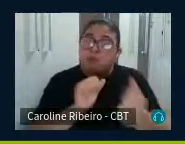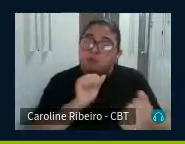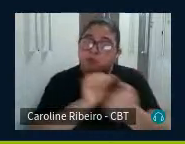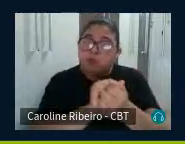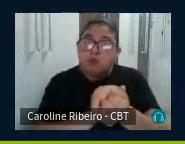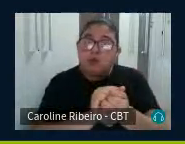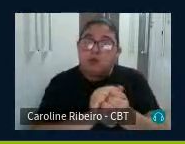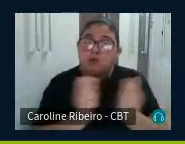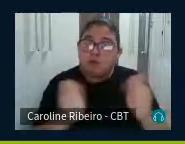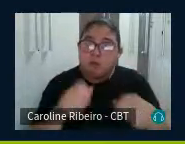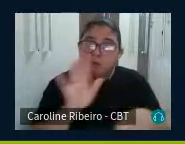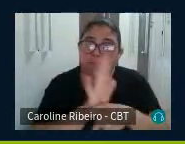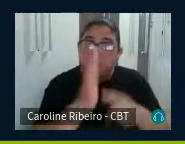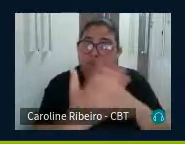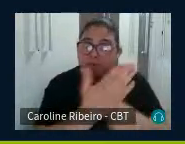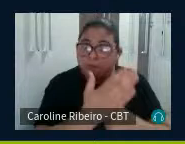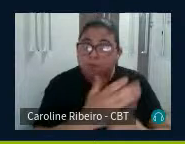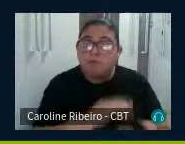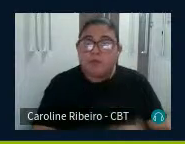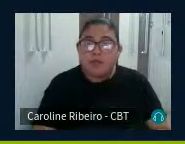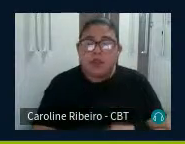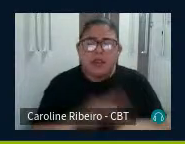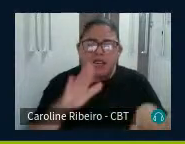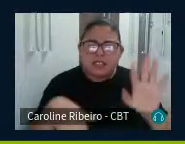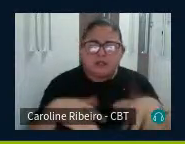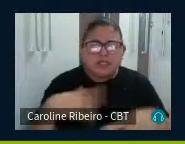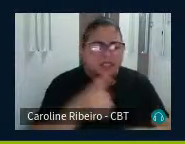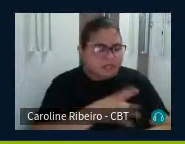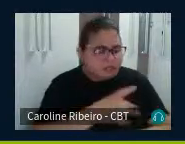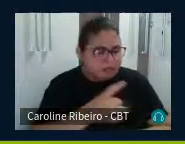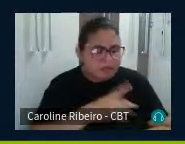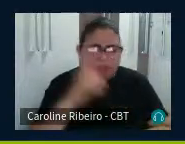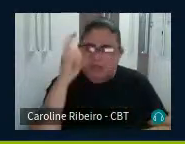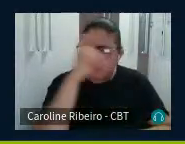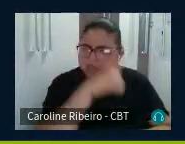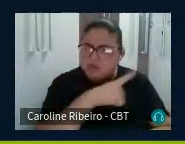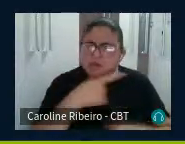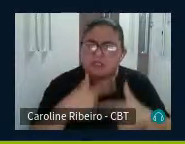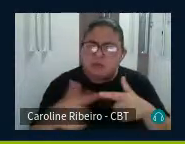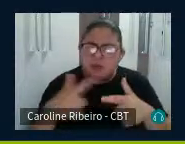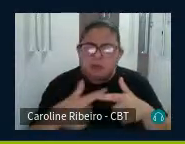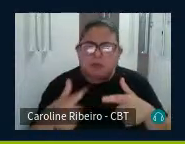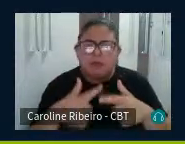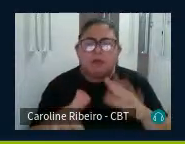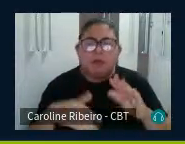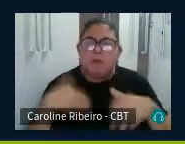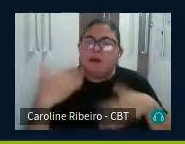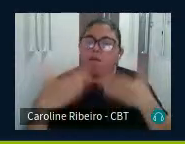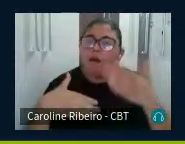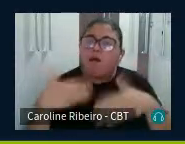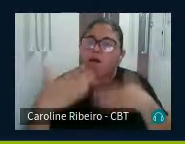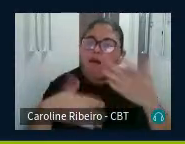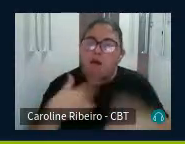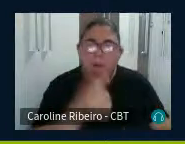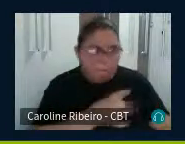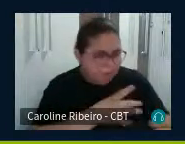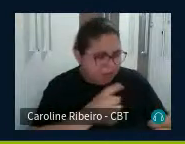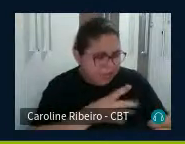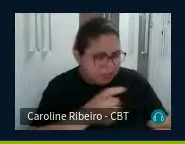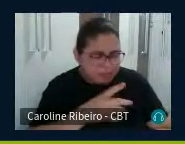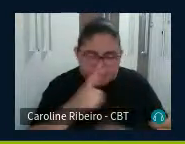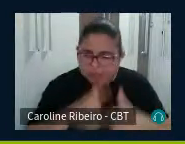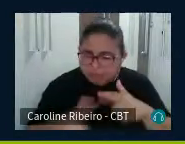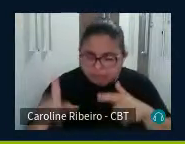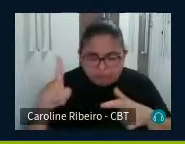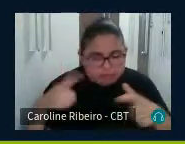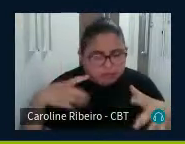que precisa tomar decisão. Então, no começo é difícil, mas depois você vai com medo mesmo, você vai tentando, você